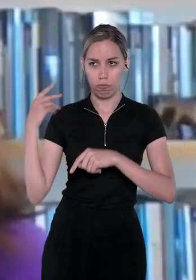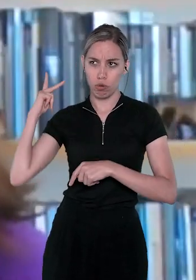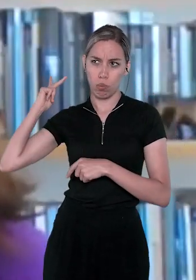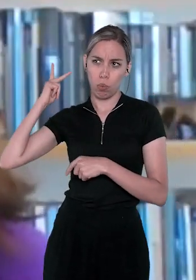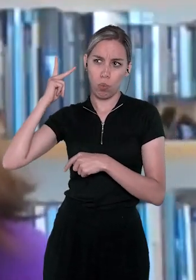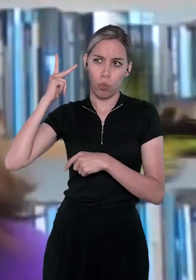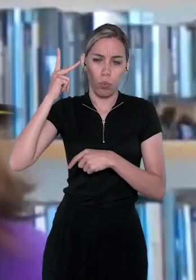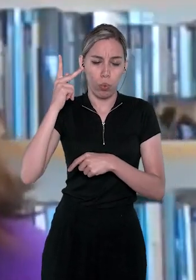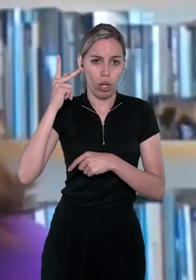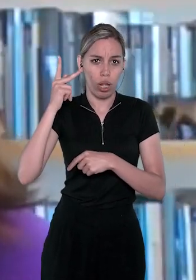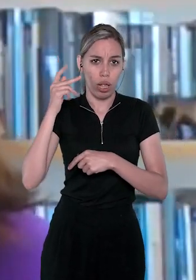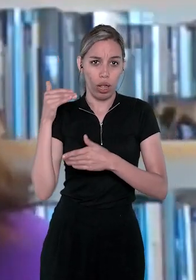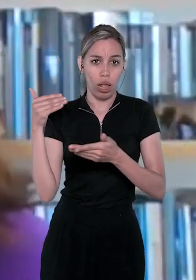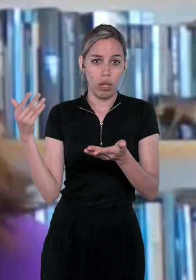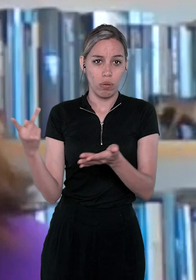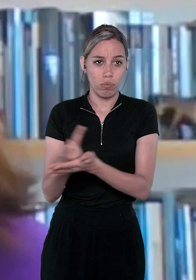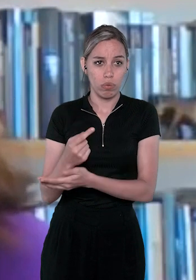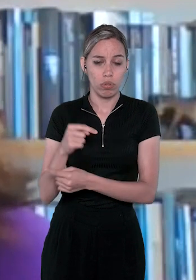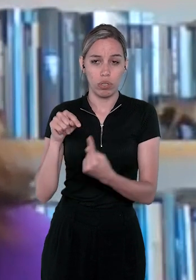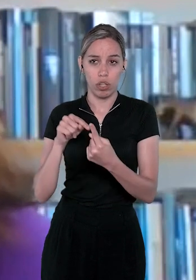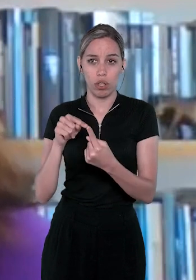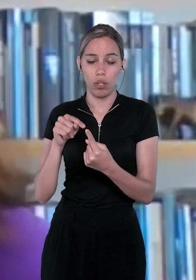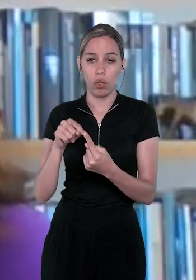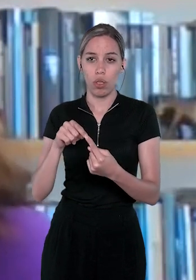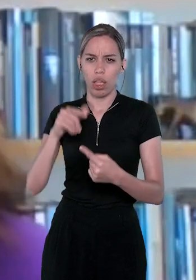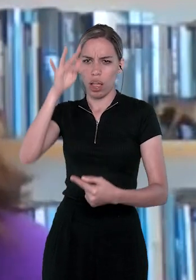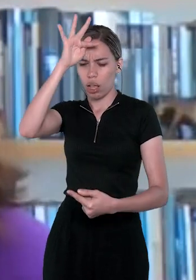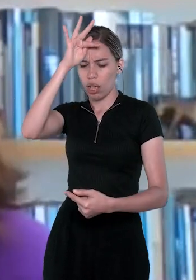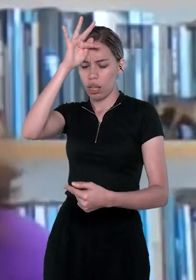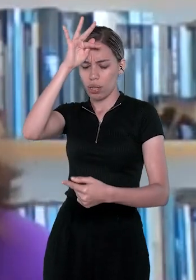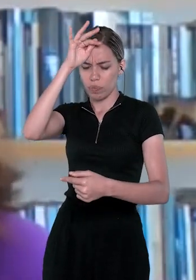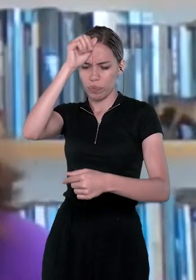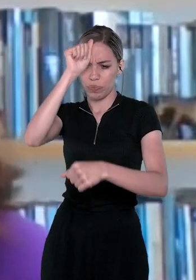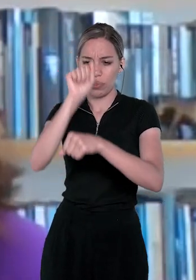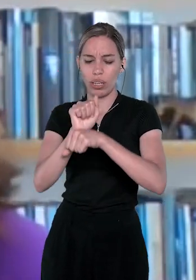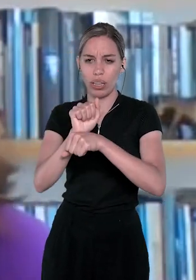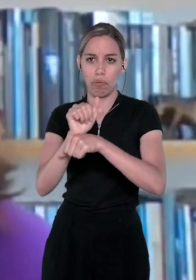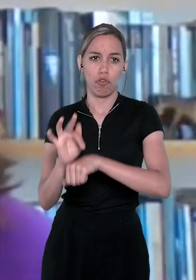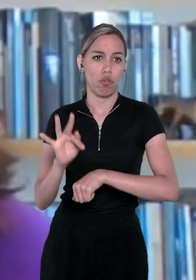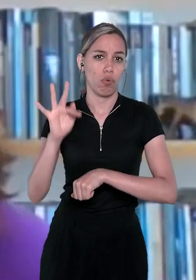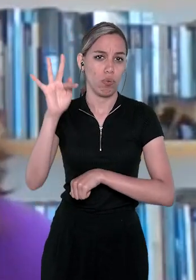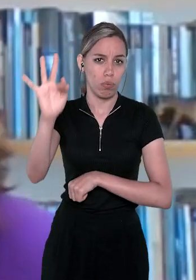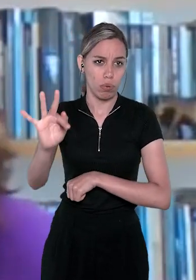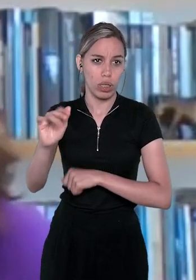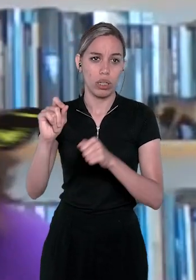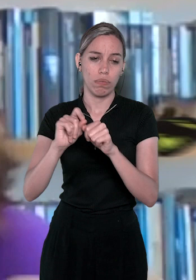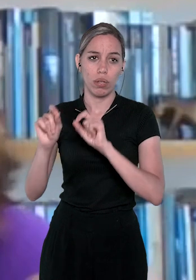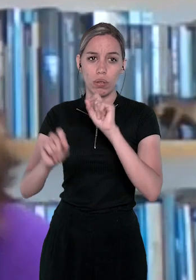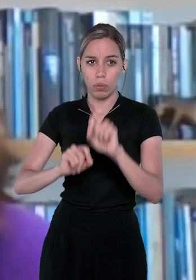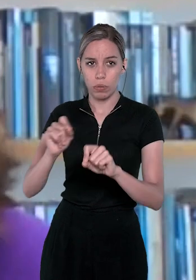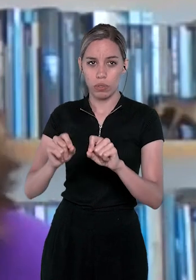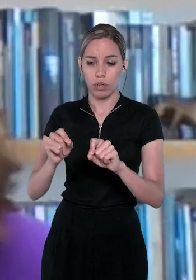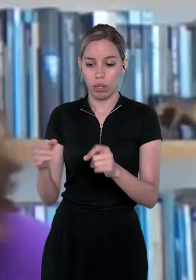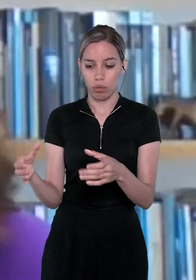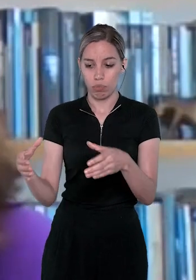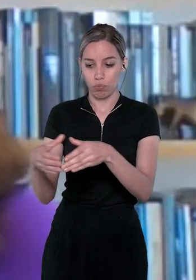vinha acompanhado de uma esperança e de uma potência com o desejo de futuro, que faziam com que